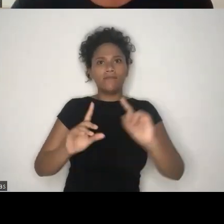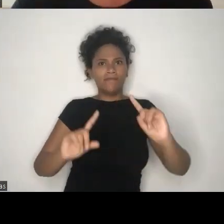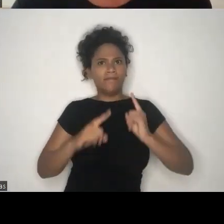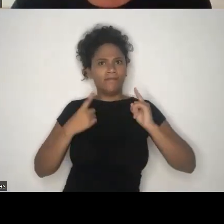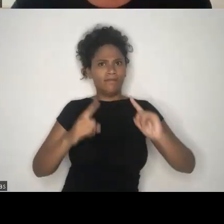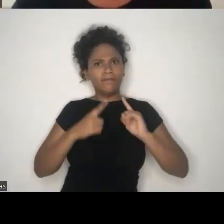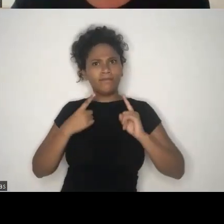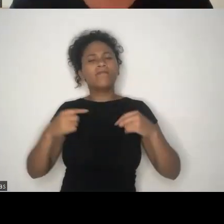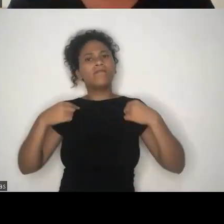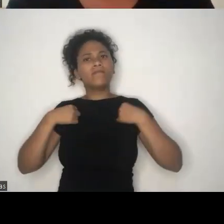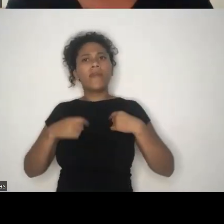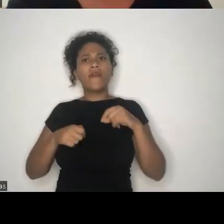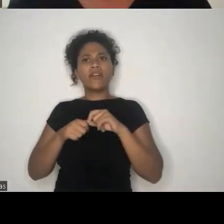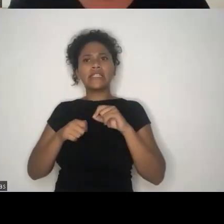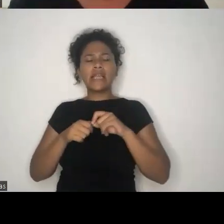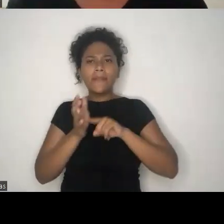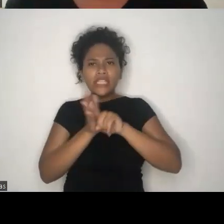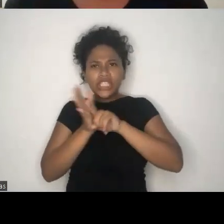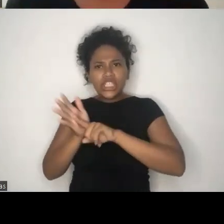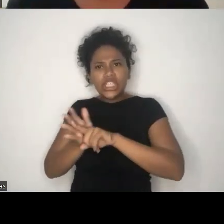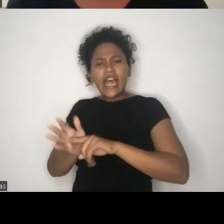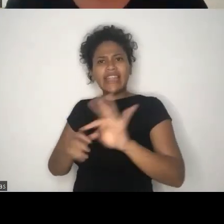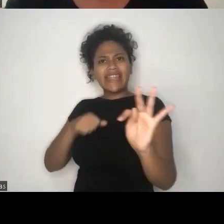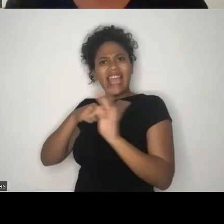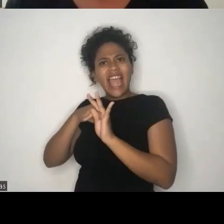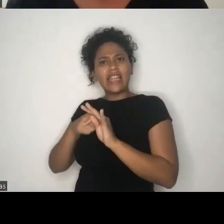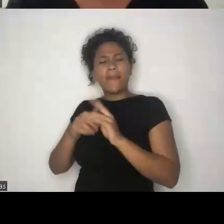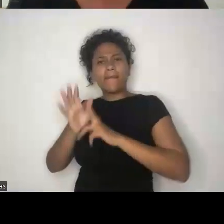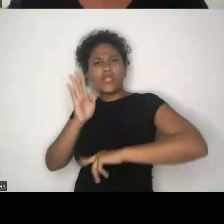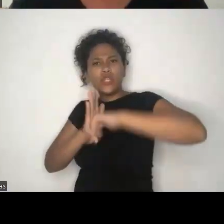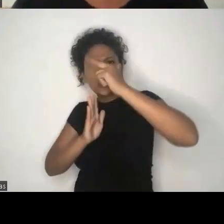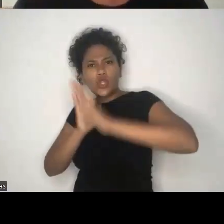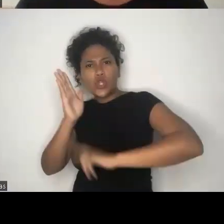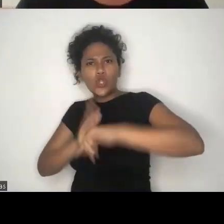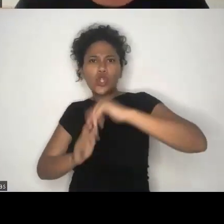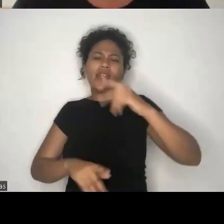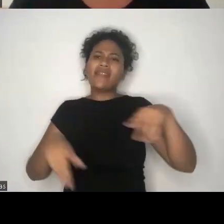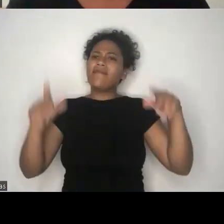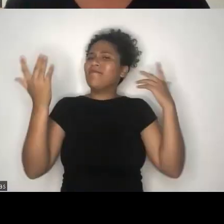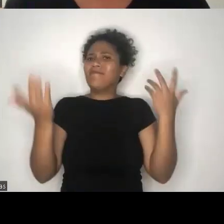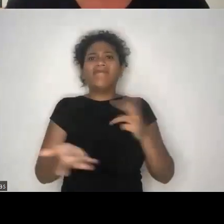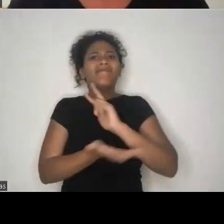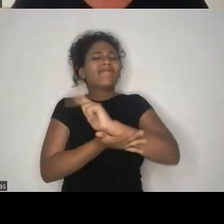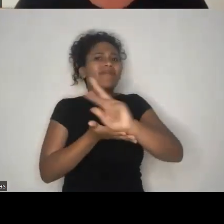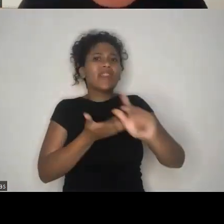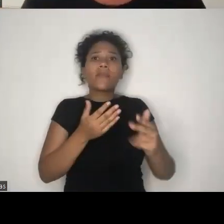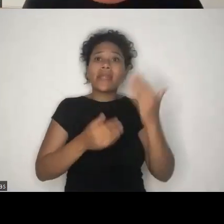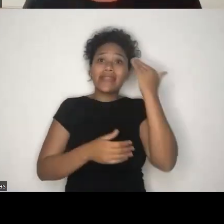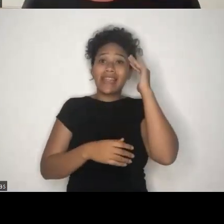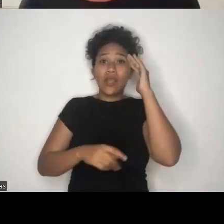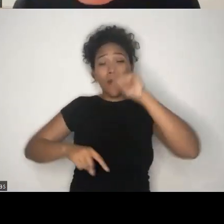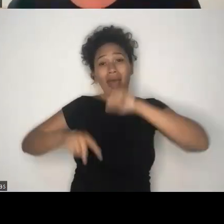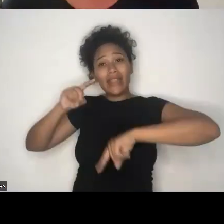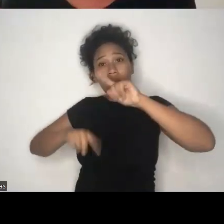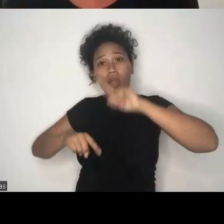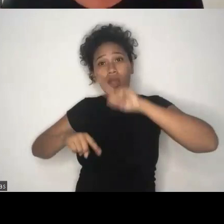fazer toda uma pesquisa técnica na pintura óleo na pintura acrílica é para entender o material para ver se eu